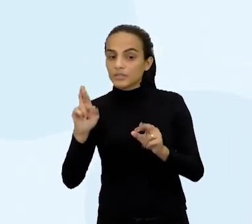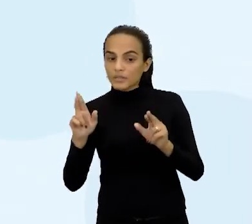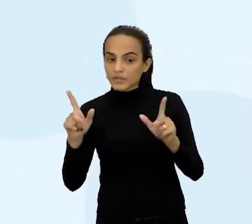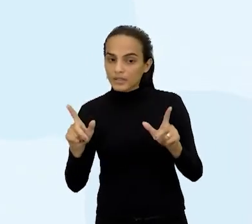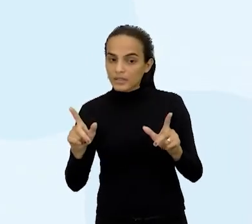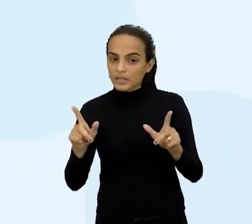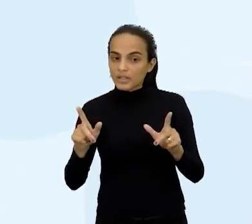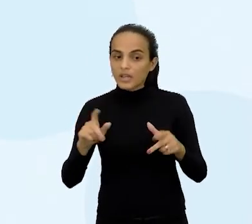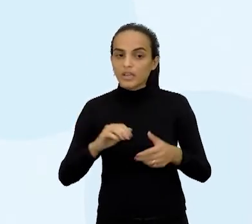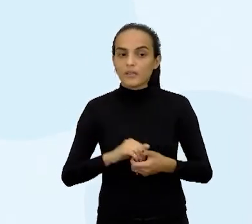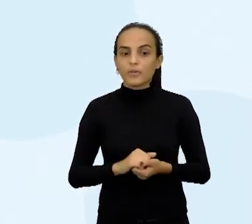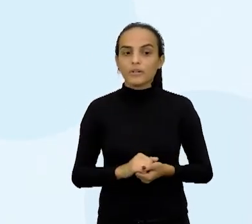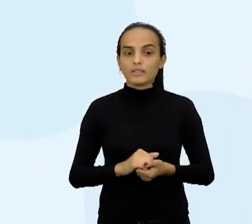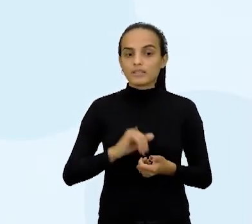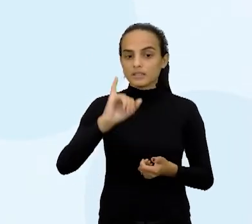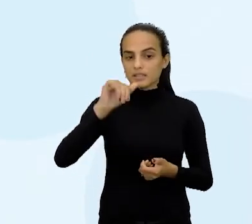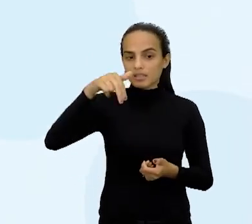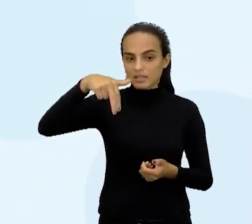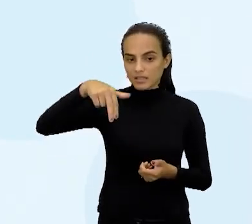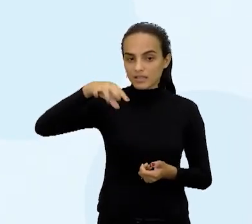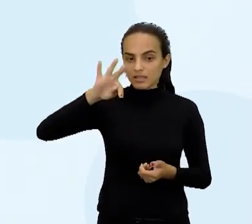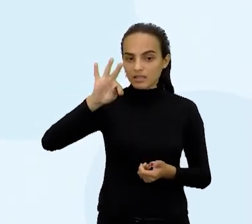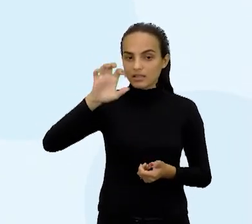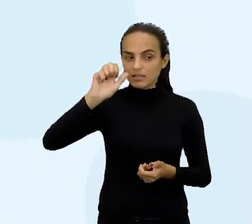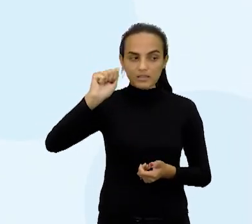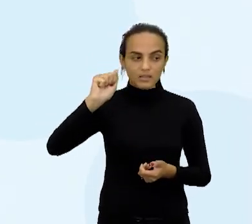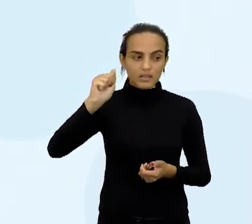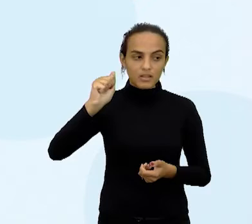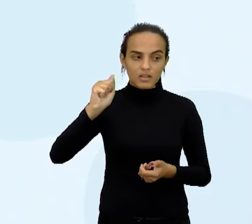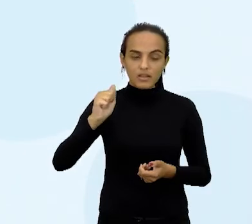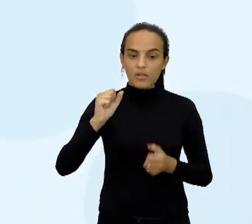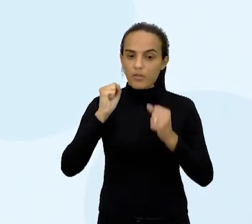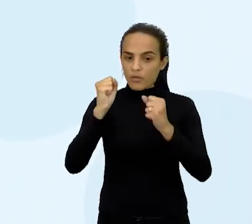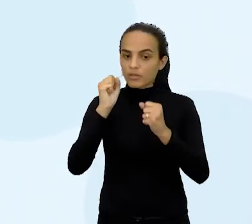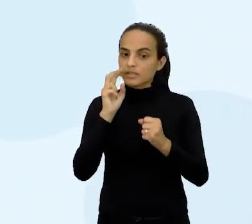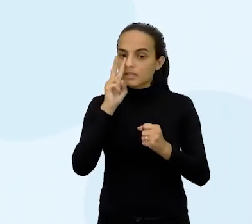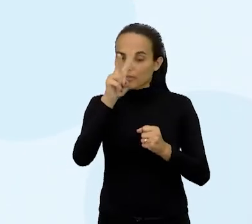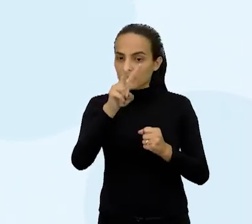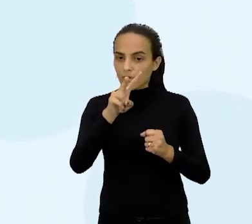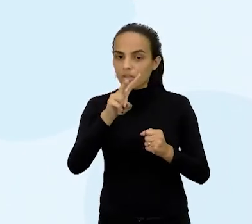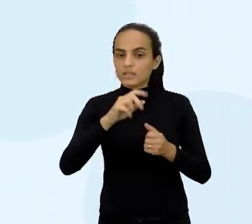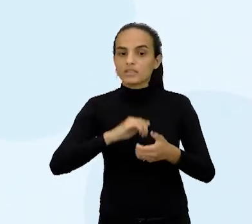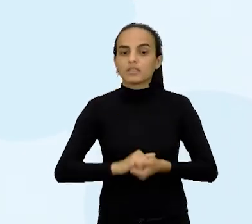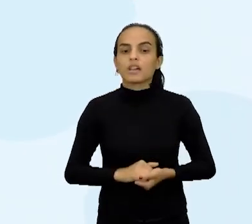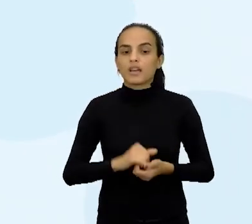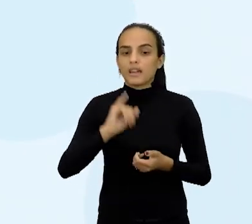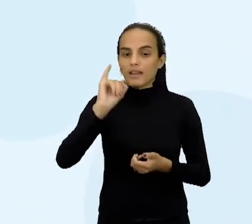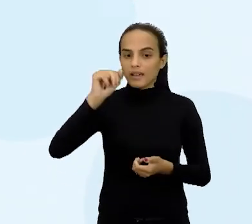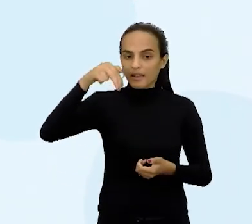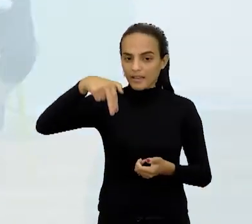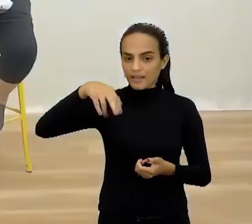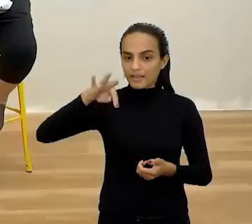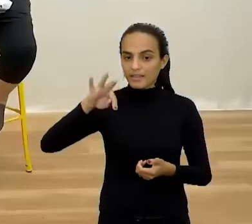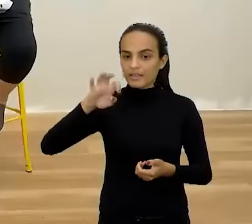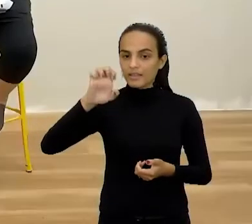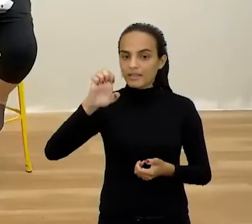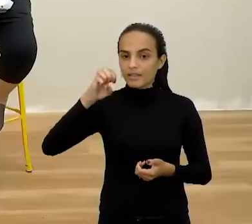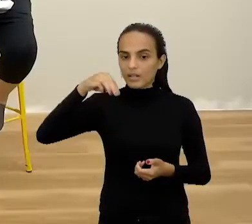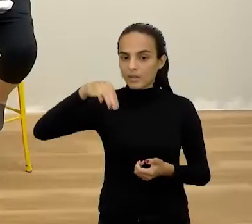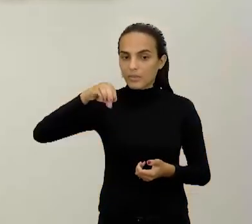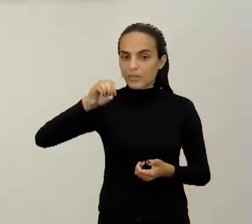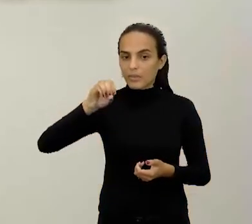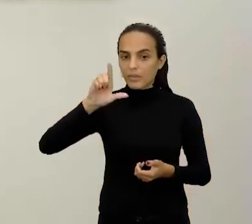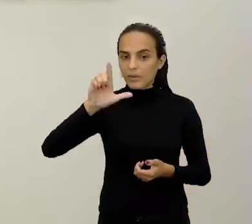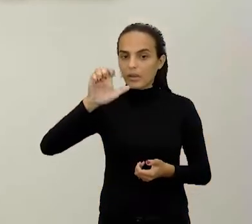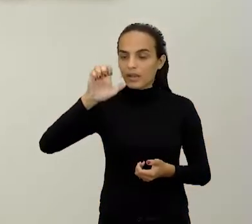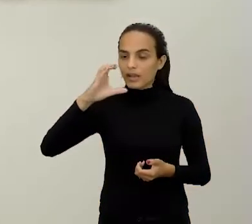forças intramoleculares e intermoleculares? Aí você pode pensar na terminologia da palavra, né? Que a